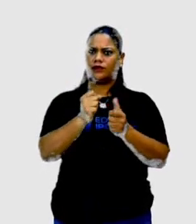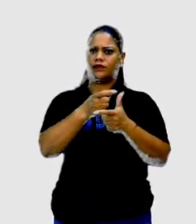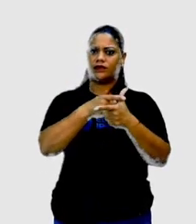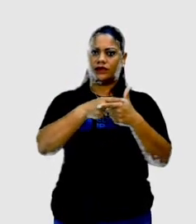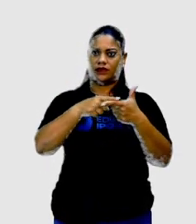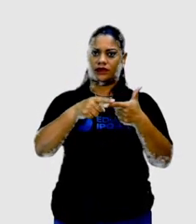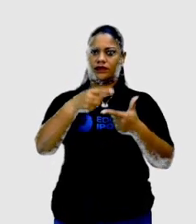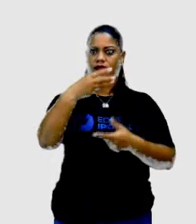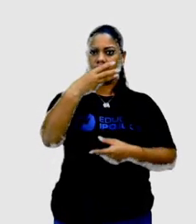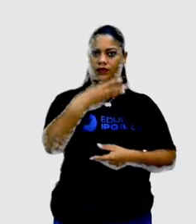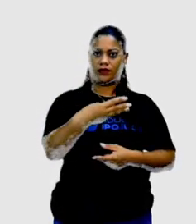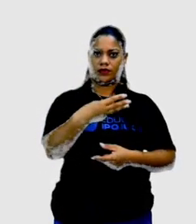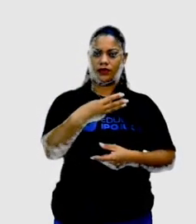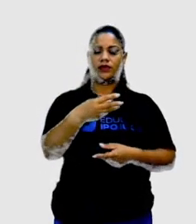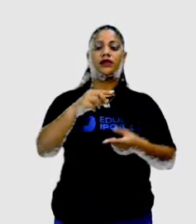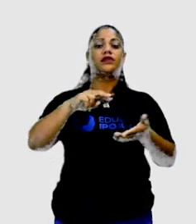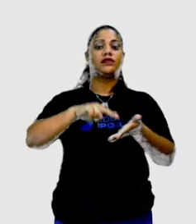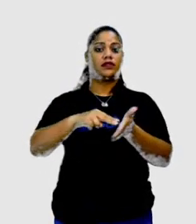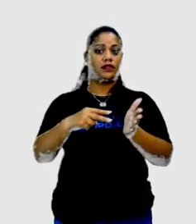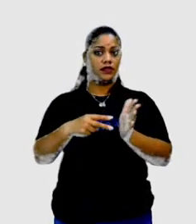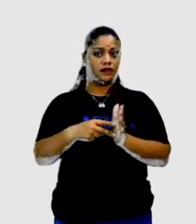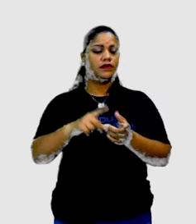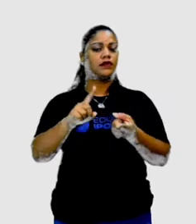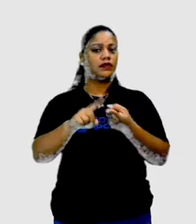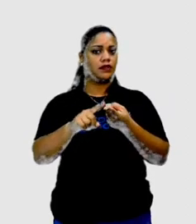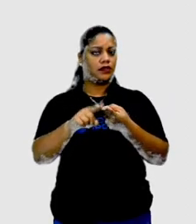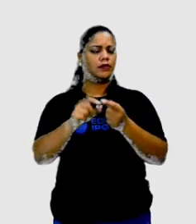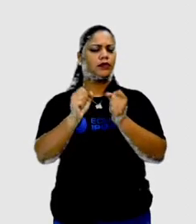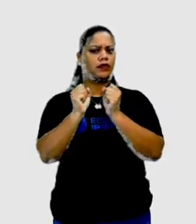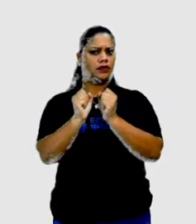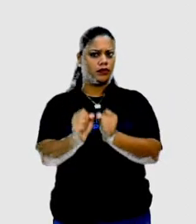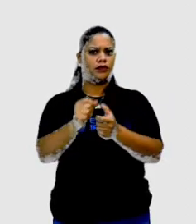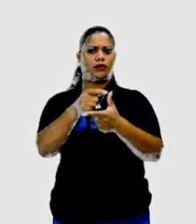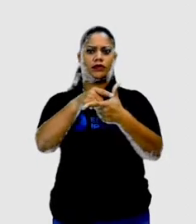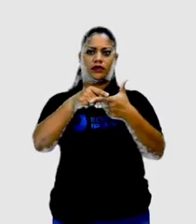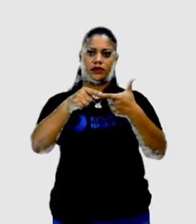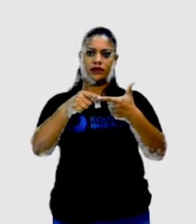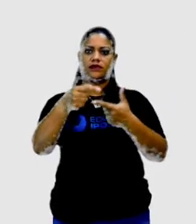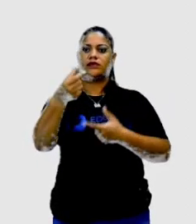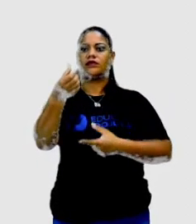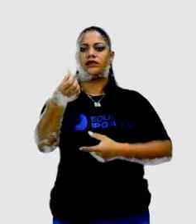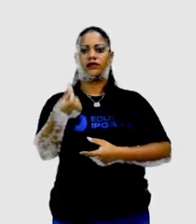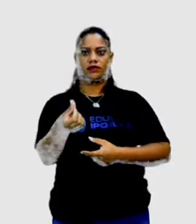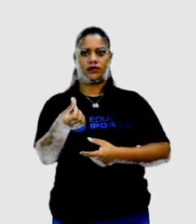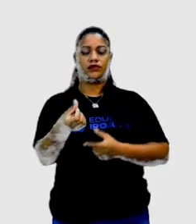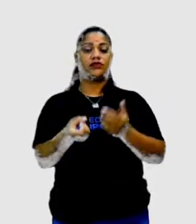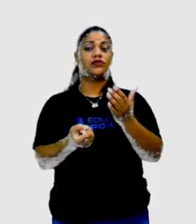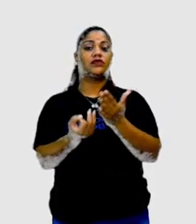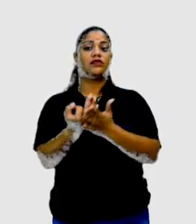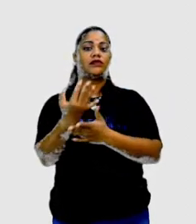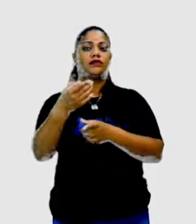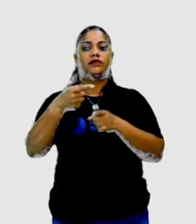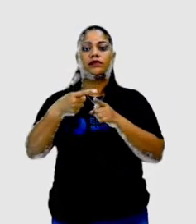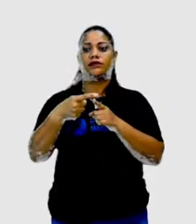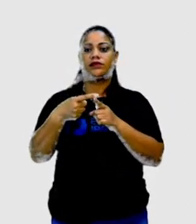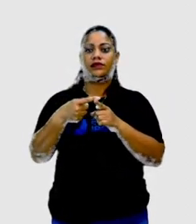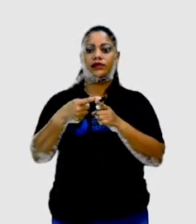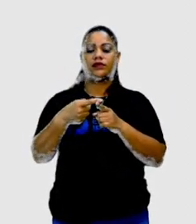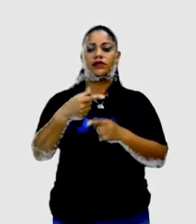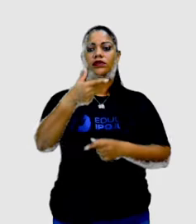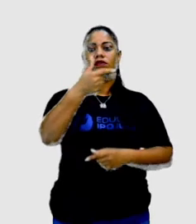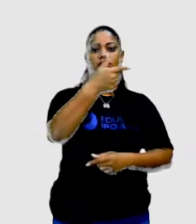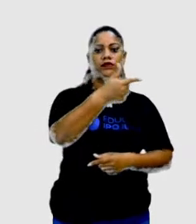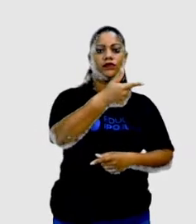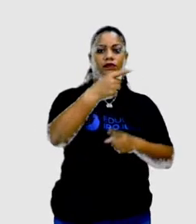ele por 3, significa que a gente também pode dividir por 6. Isso acontece porque